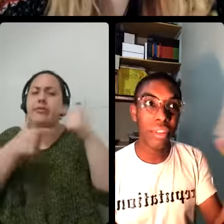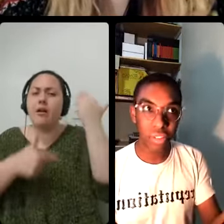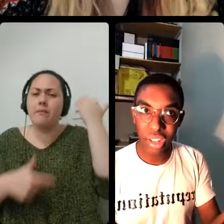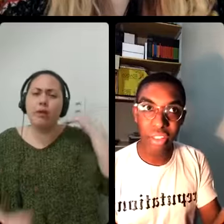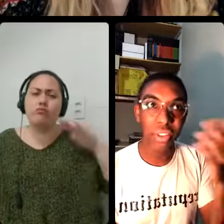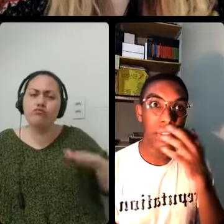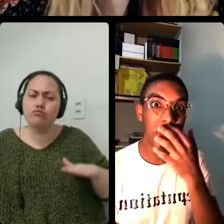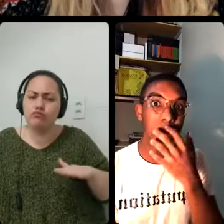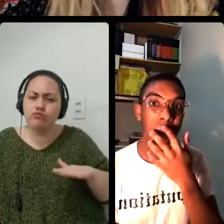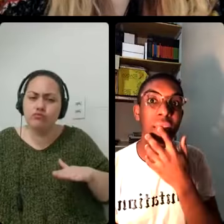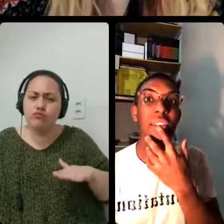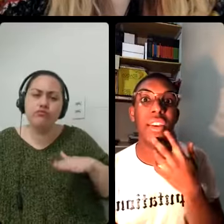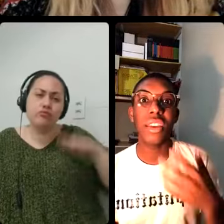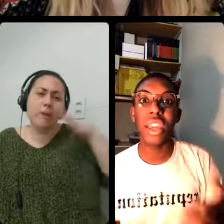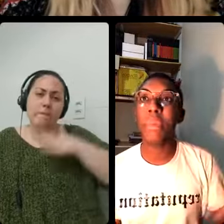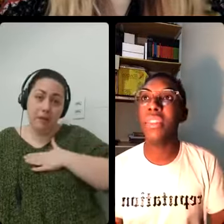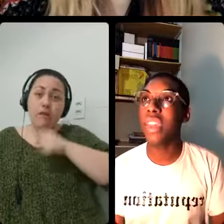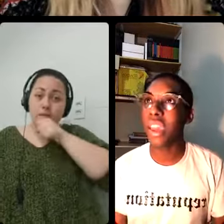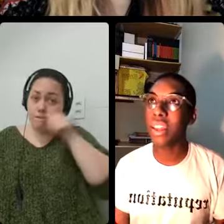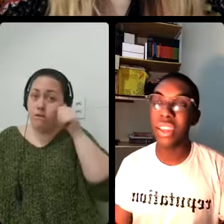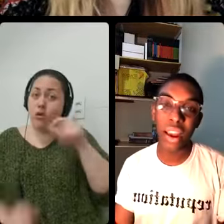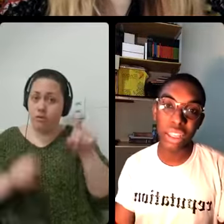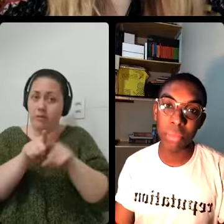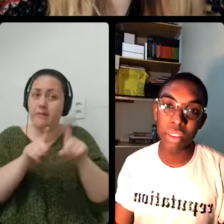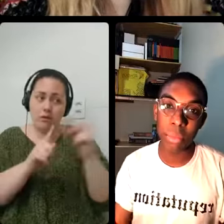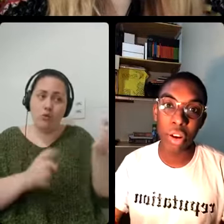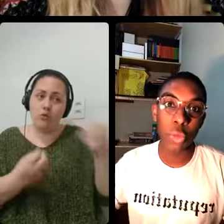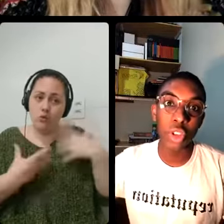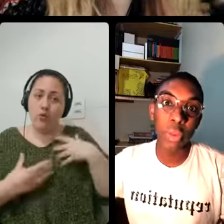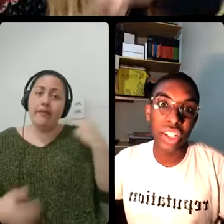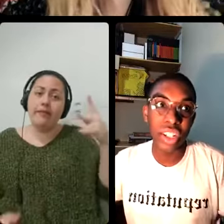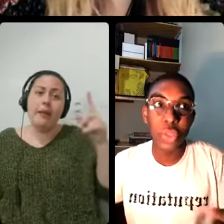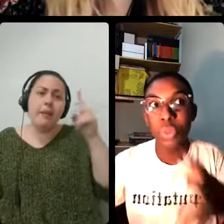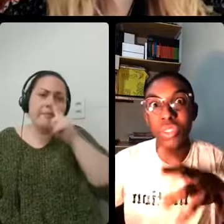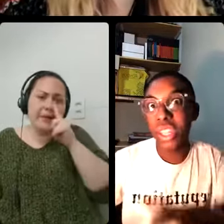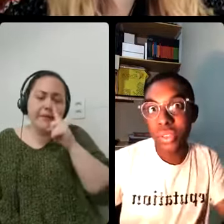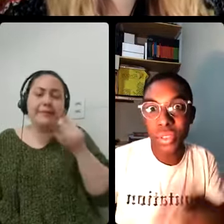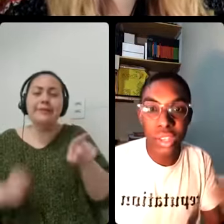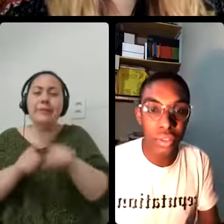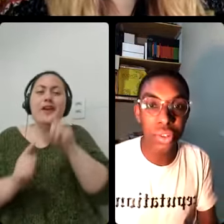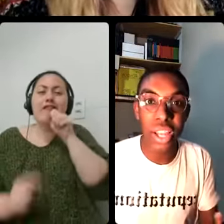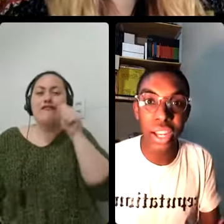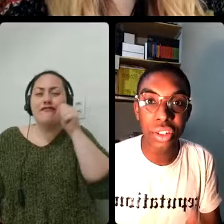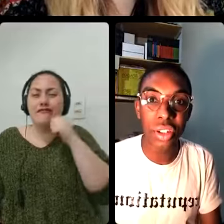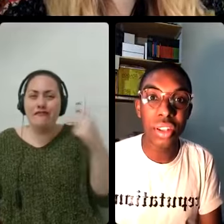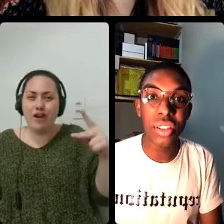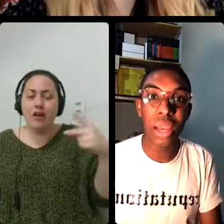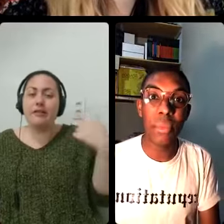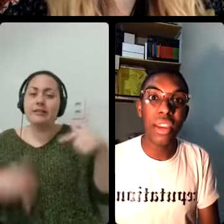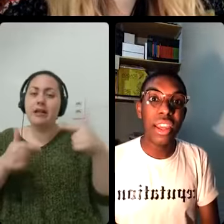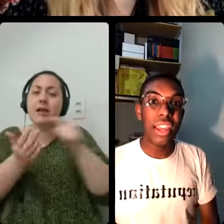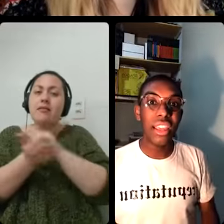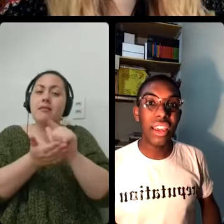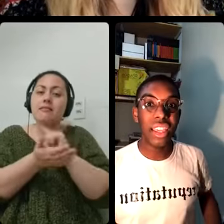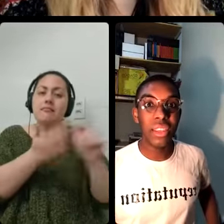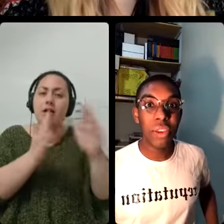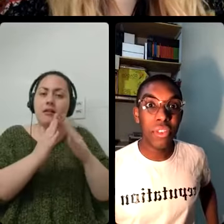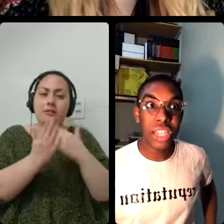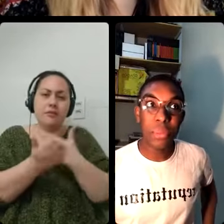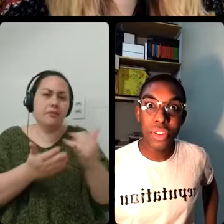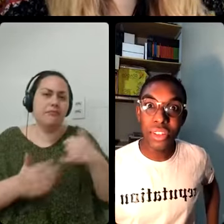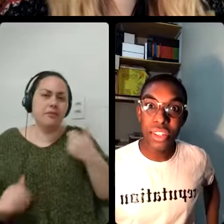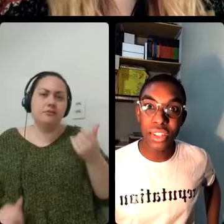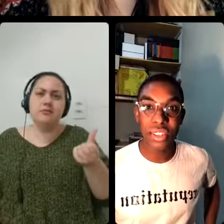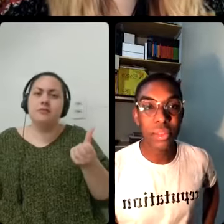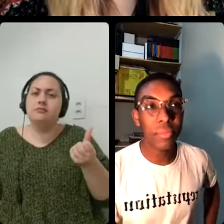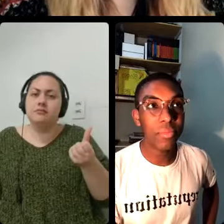Minha avó falava isso também, que a mãe dela e ela também trabalham como doméstica, tipo, desde os 6 anos de idade, sabe? E aí minha avó